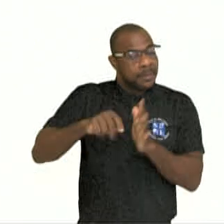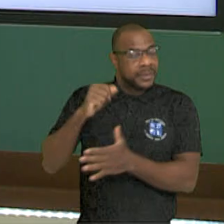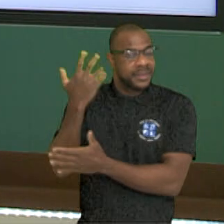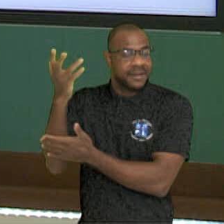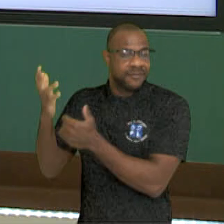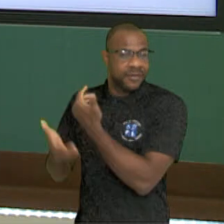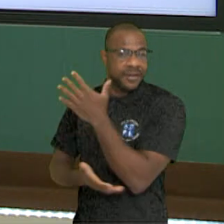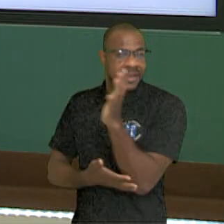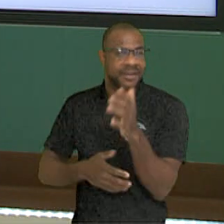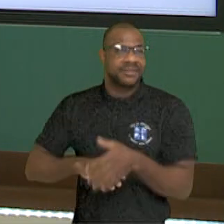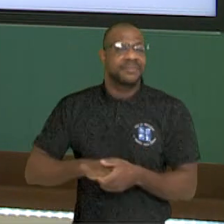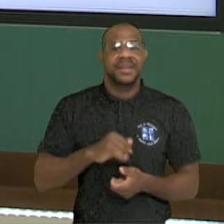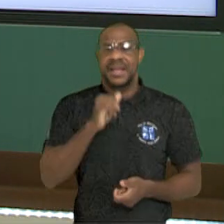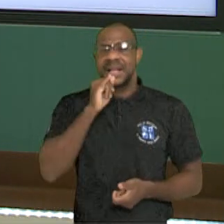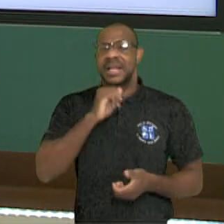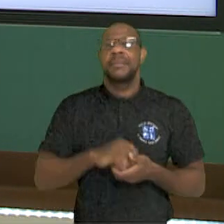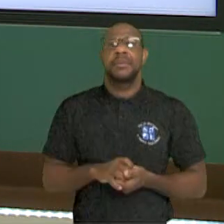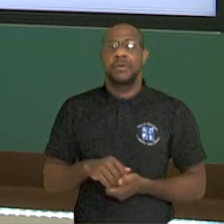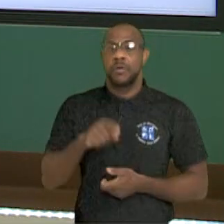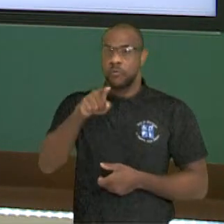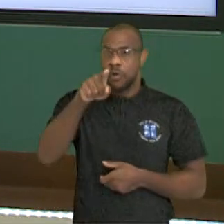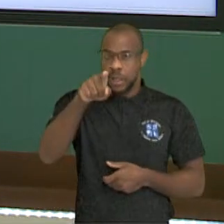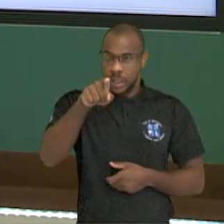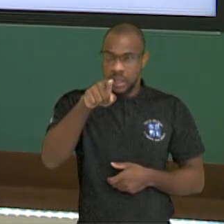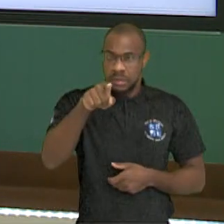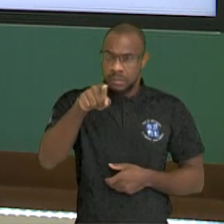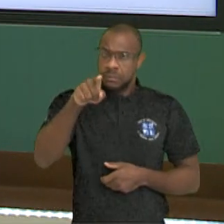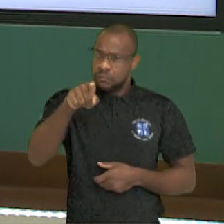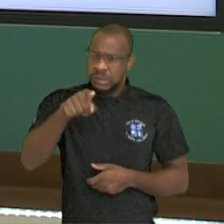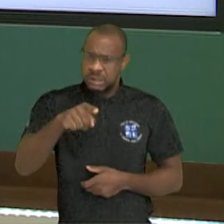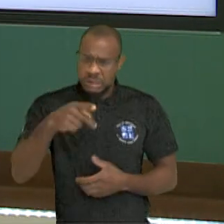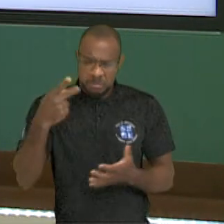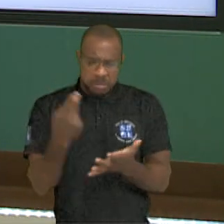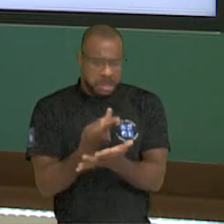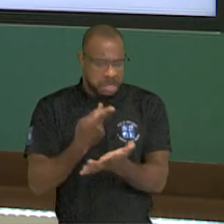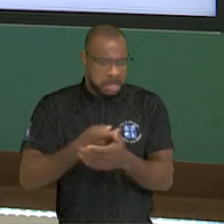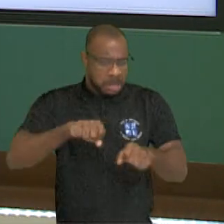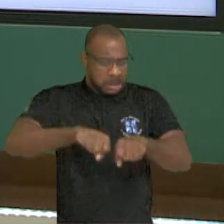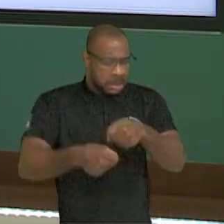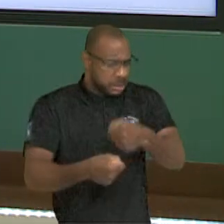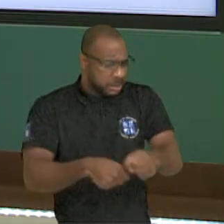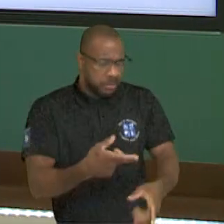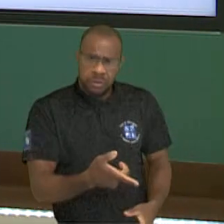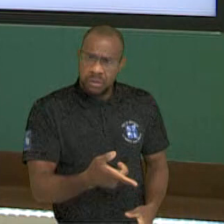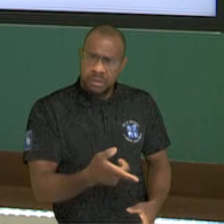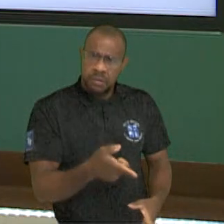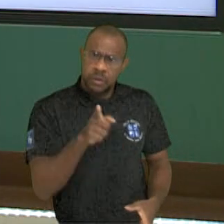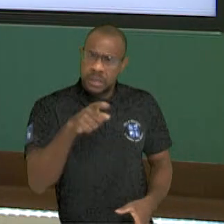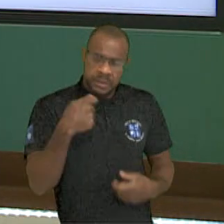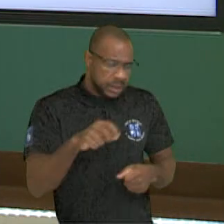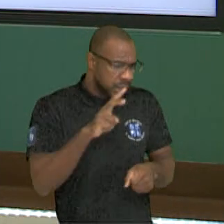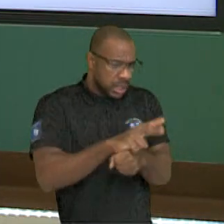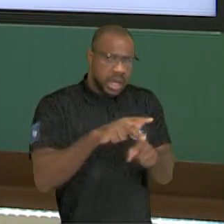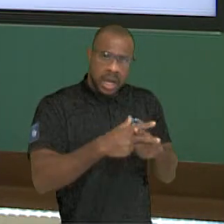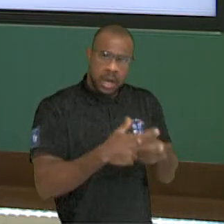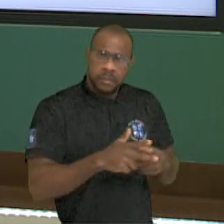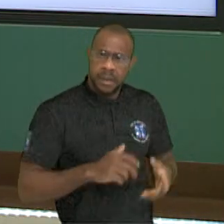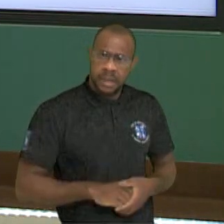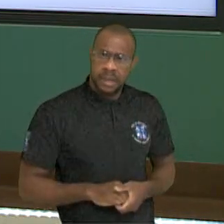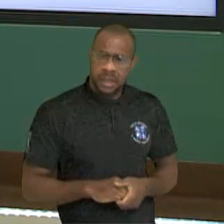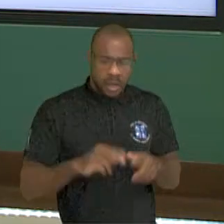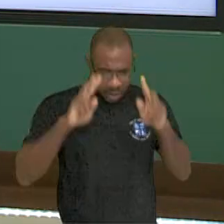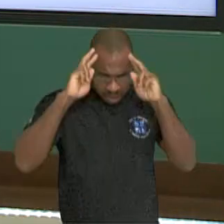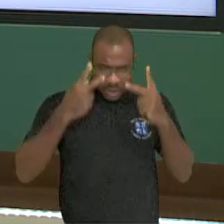se a gente dissesse assim: você estragou, você deve consertar. Só que ao invés dos seres humanos dominarem, né,